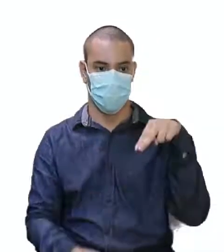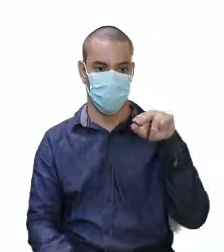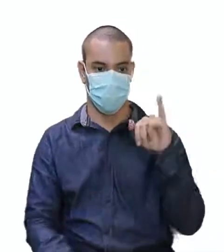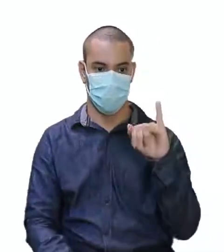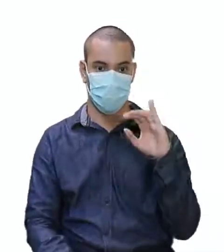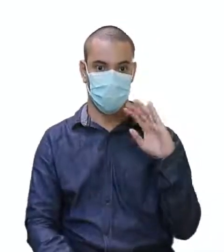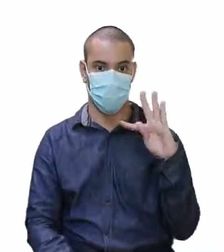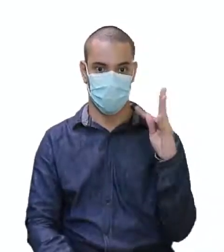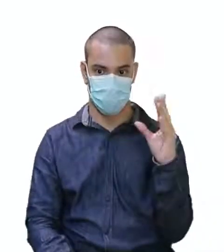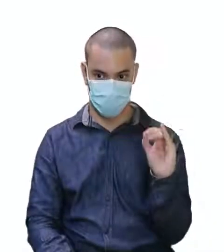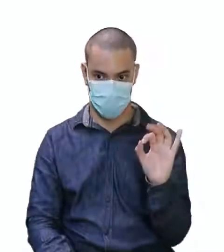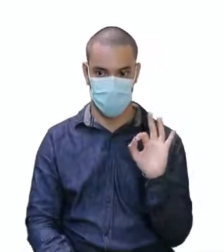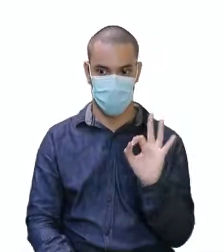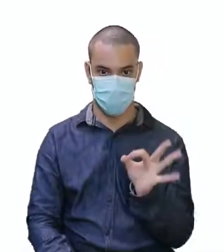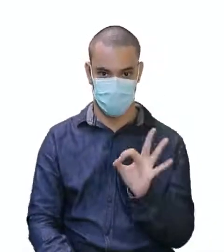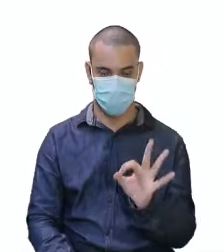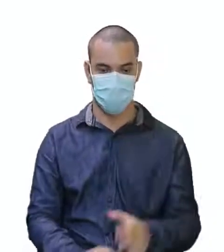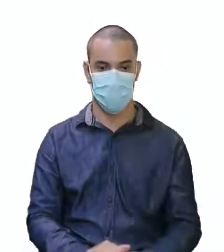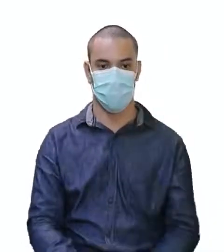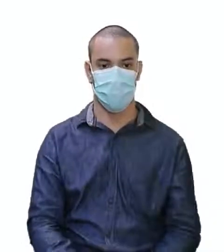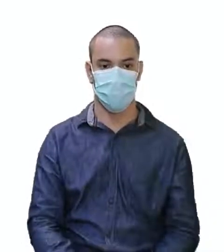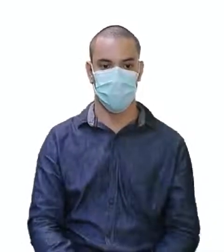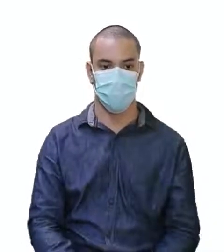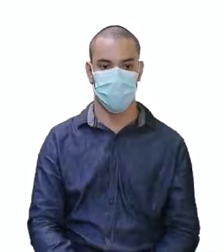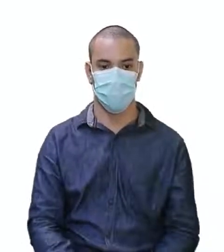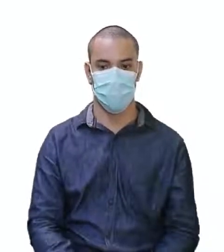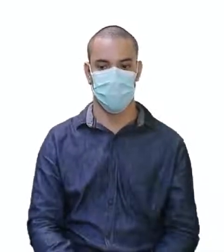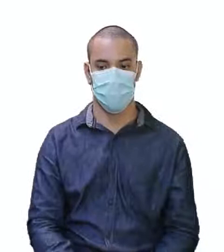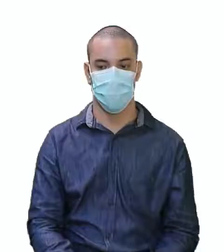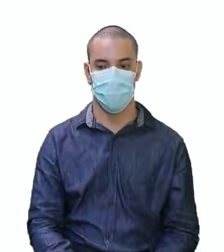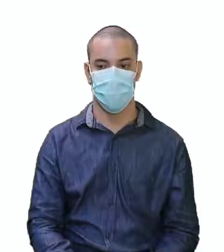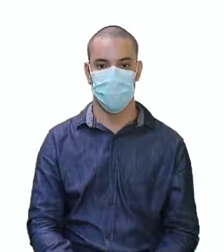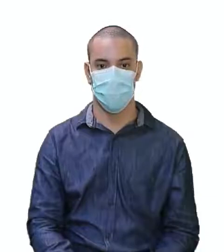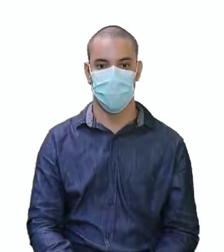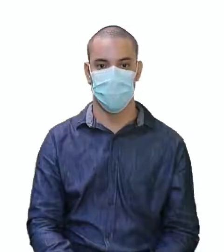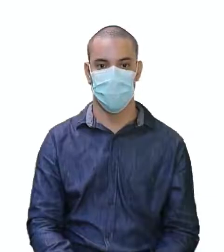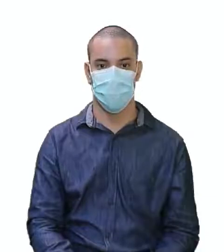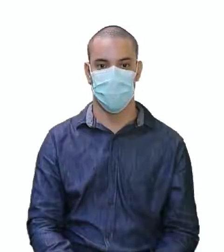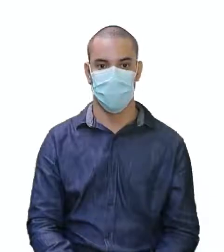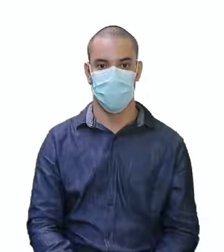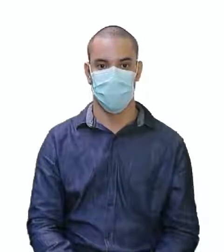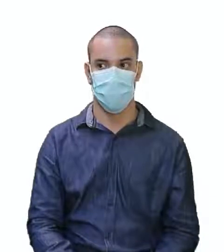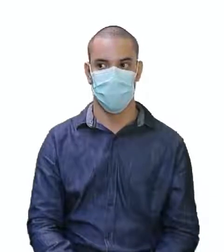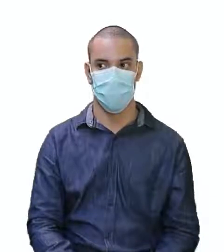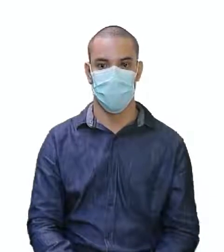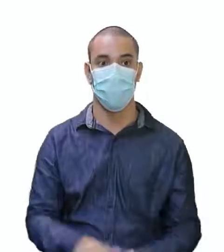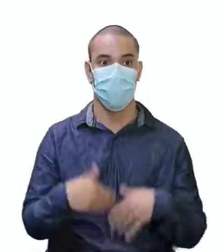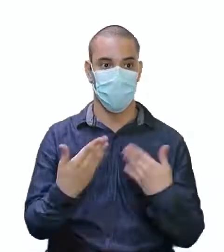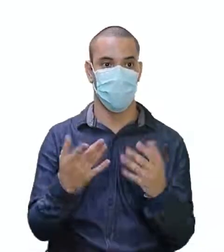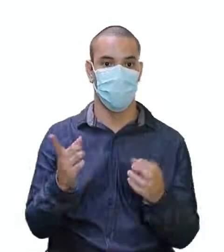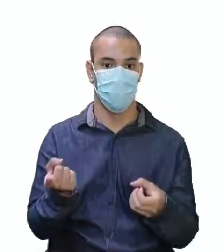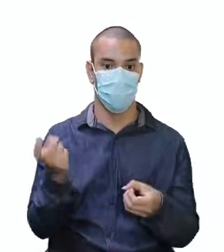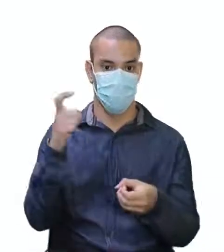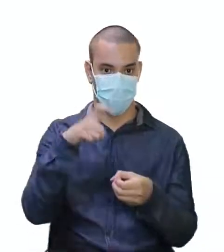nicho ecológico, tá bom? Então, voltando aqui só para a gente...